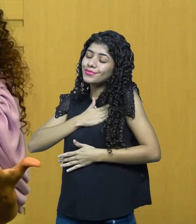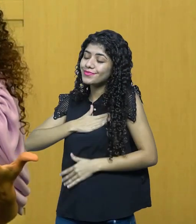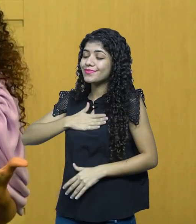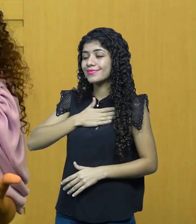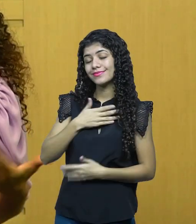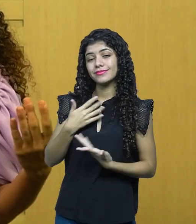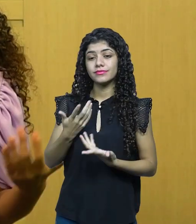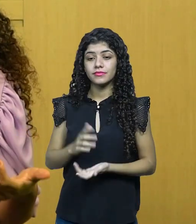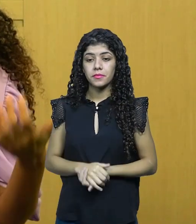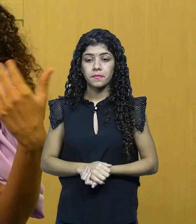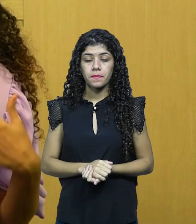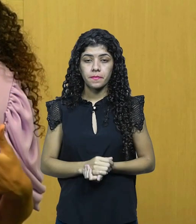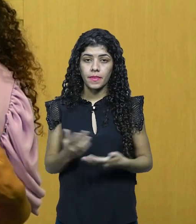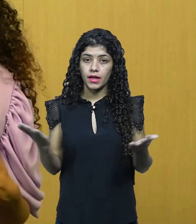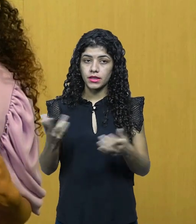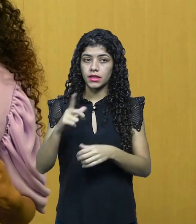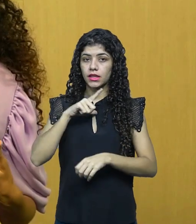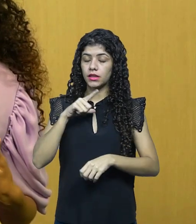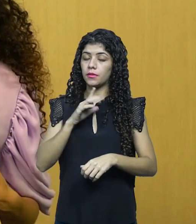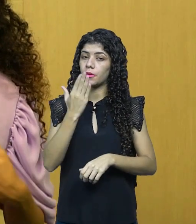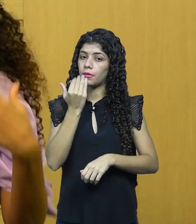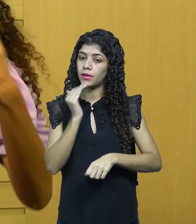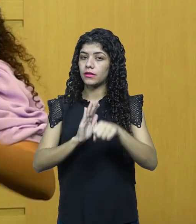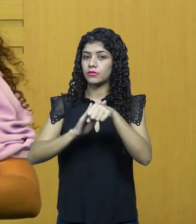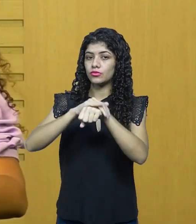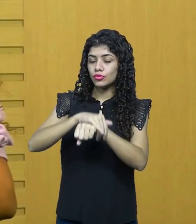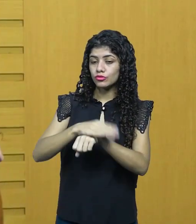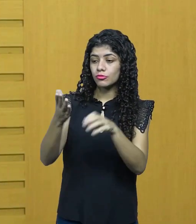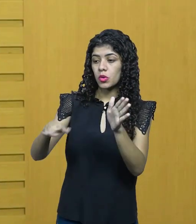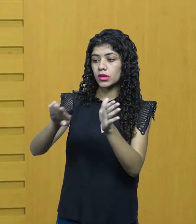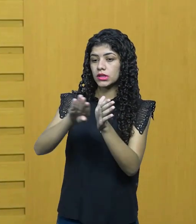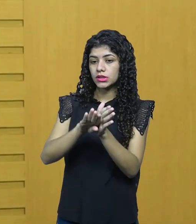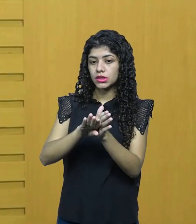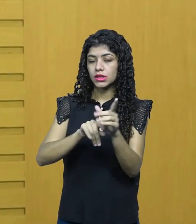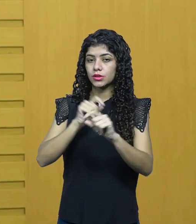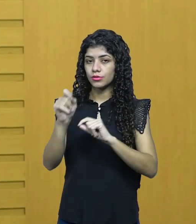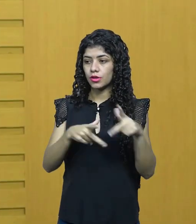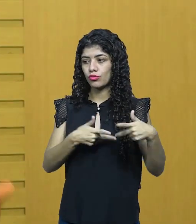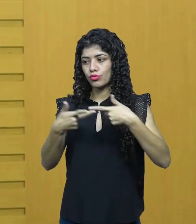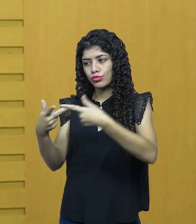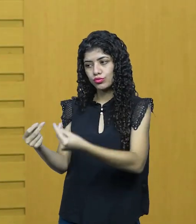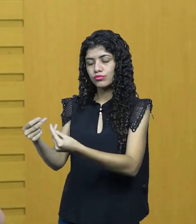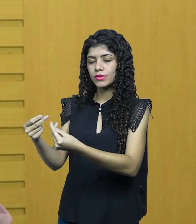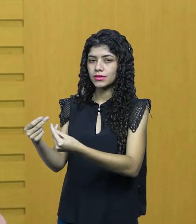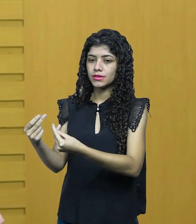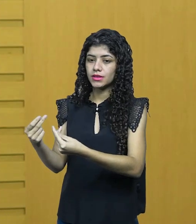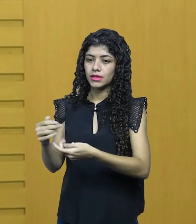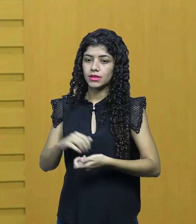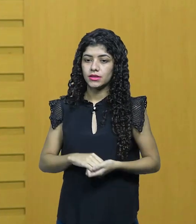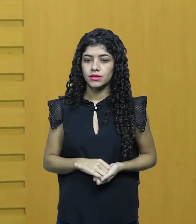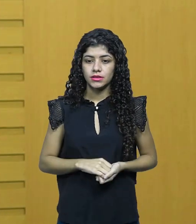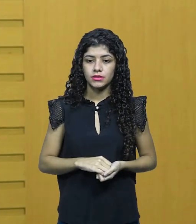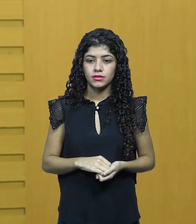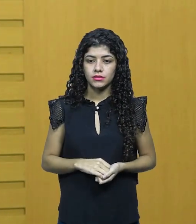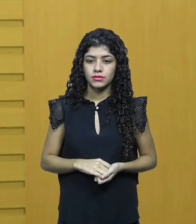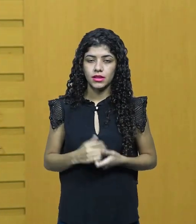gosta do presente, e aí a Val, acreditando que a patroa gostou, no jantar que vai rolar na casa, quando ela chega com o